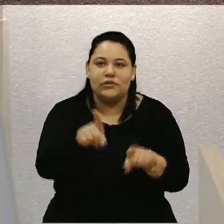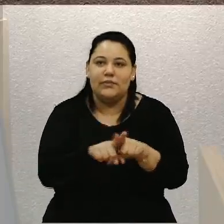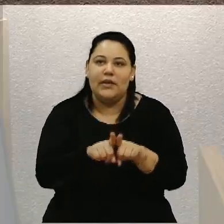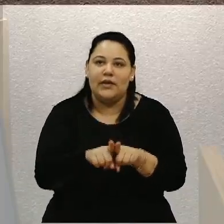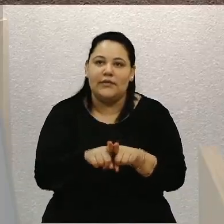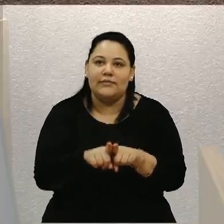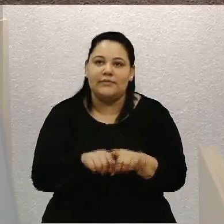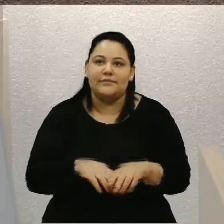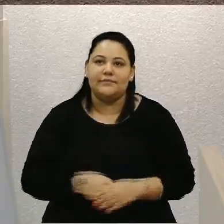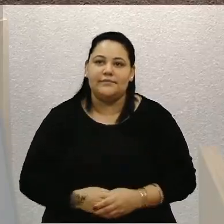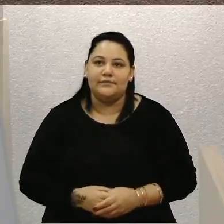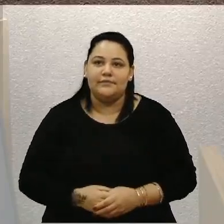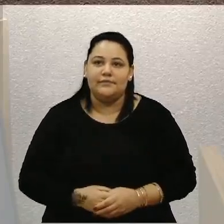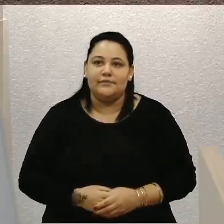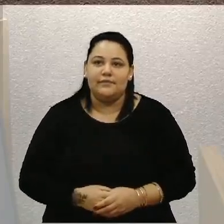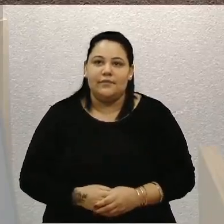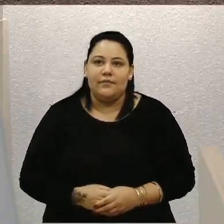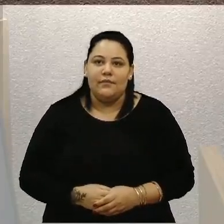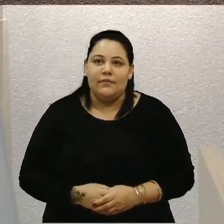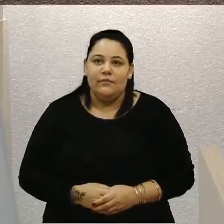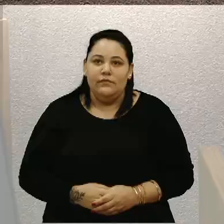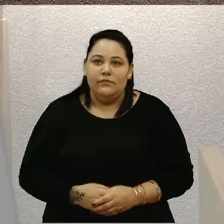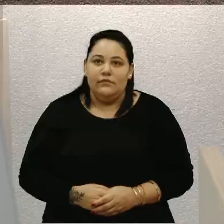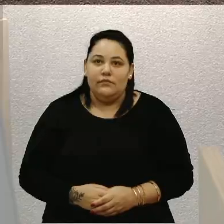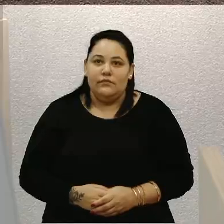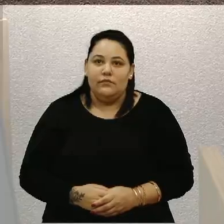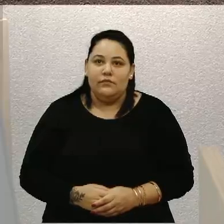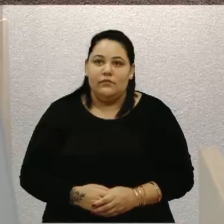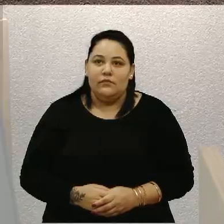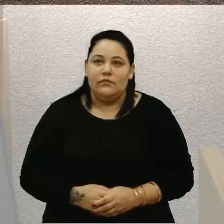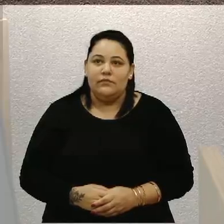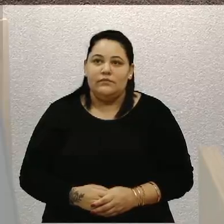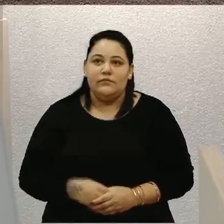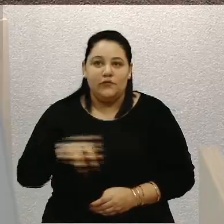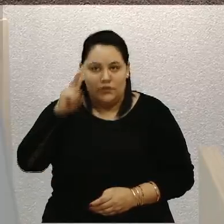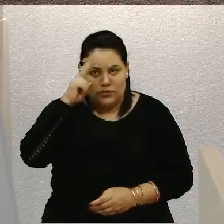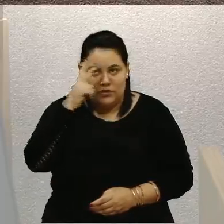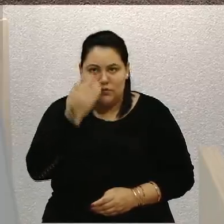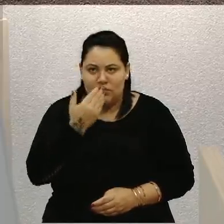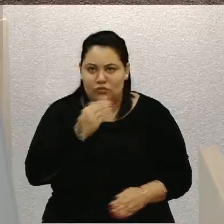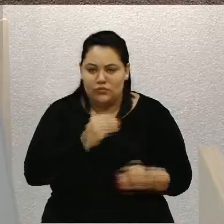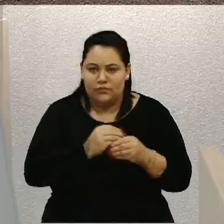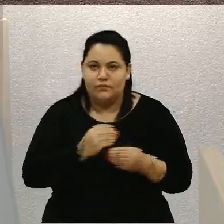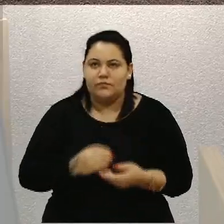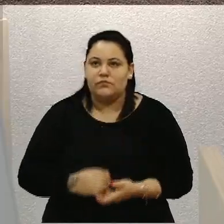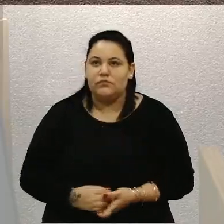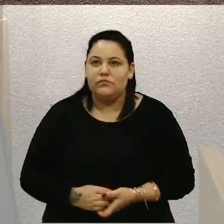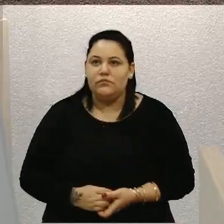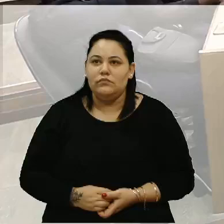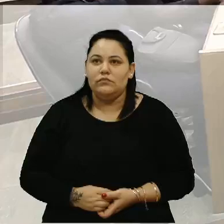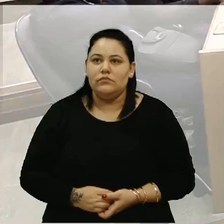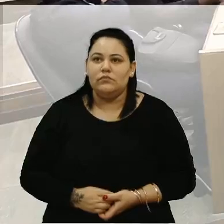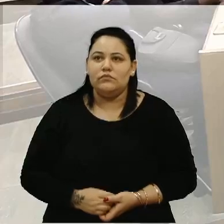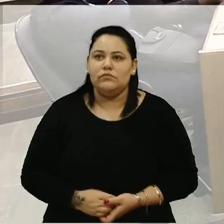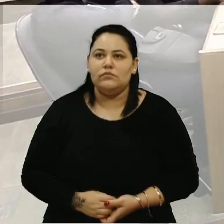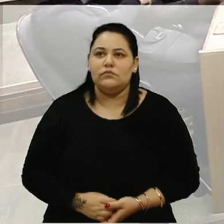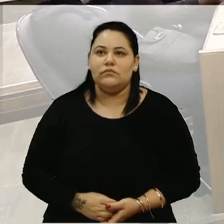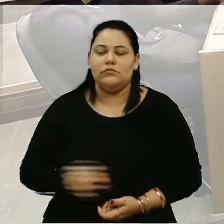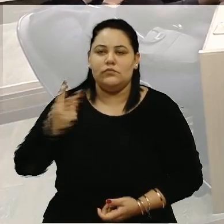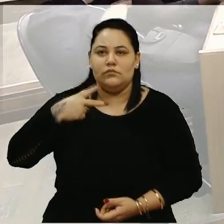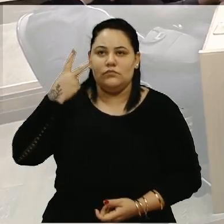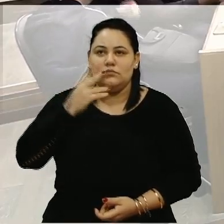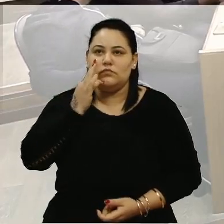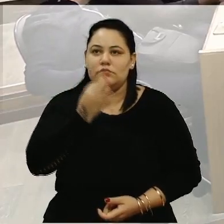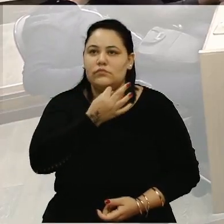aconteça. Mas eu quero... O senhor pediu uma parte, vereador? Seu a parte, vereador Veloso. Vereadora Tatiane,